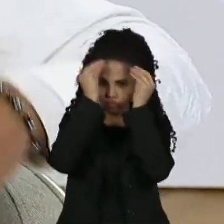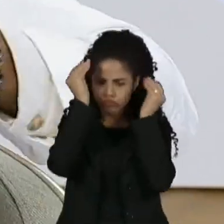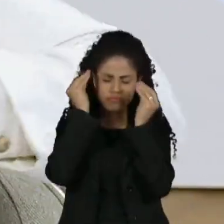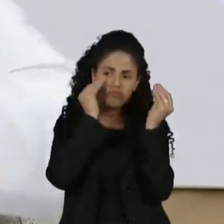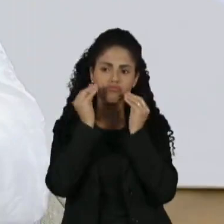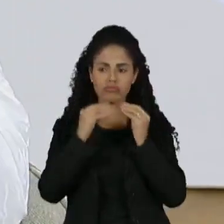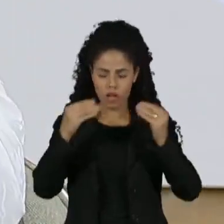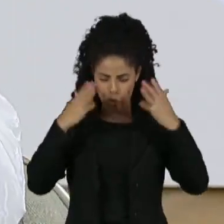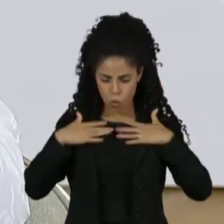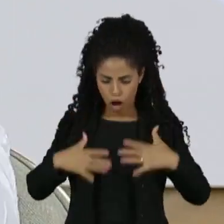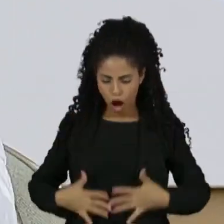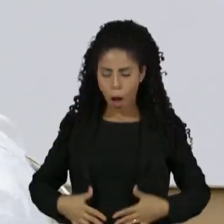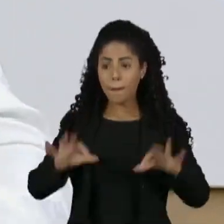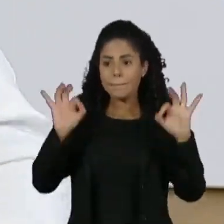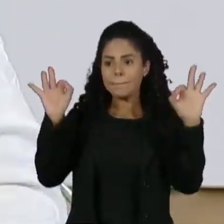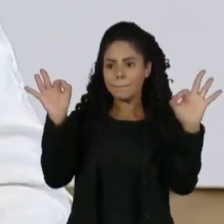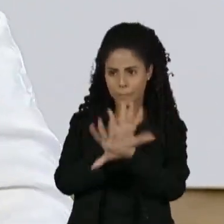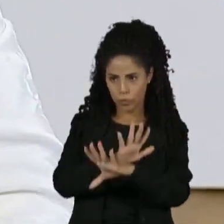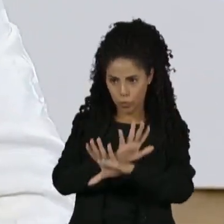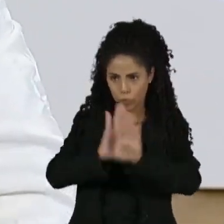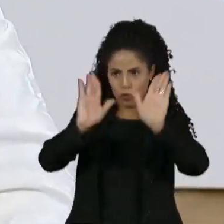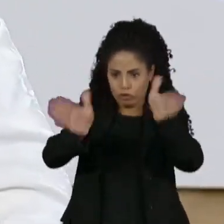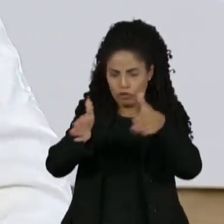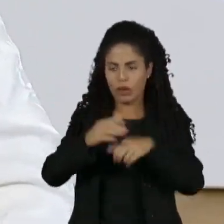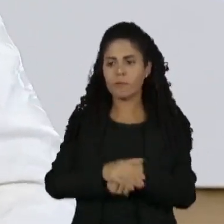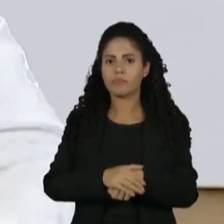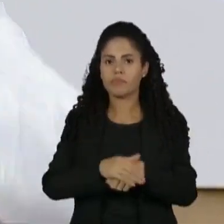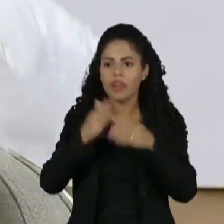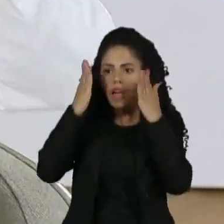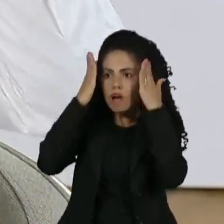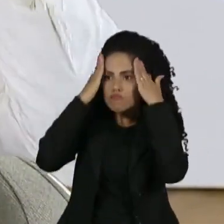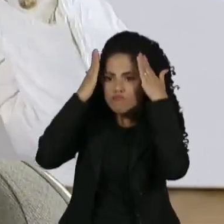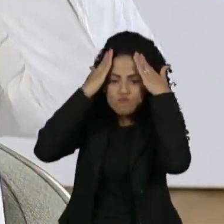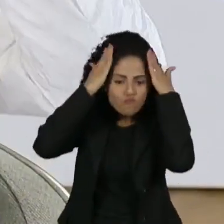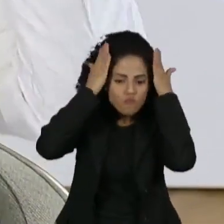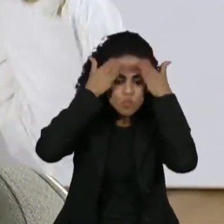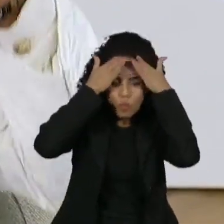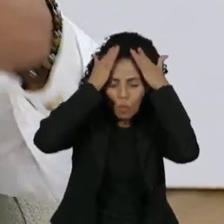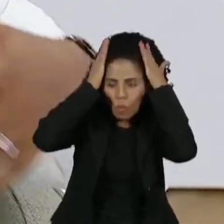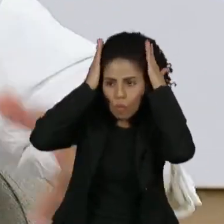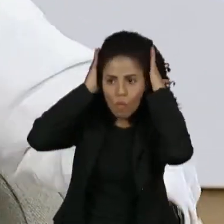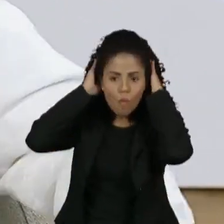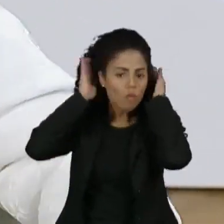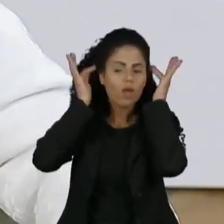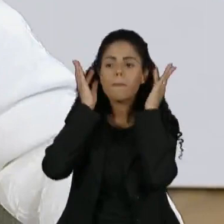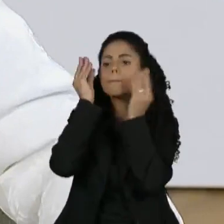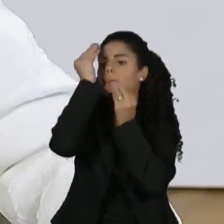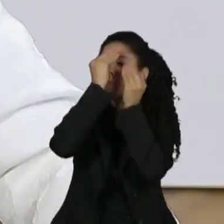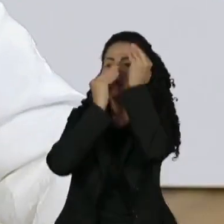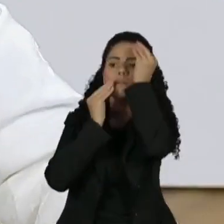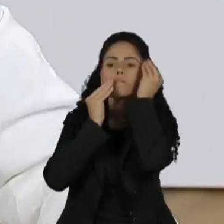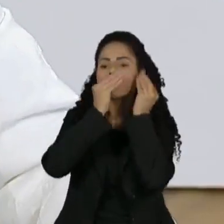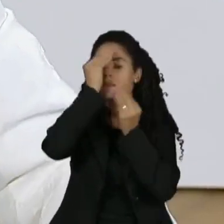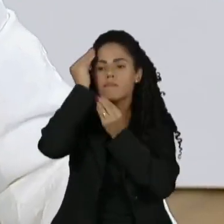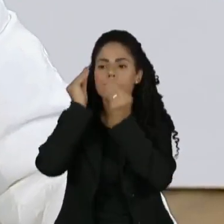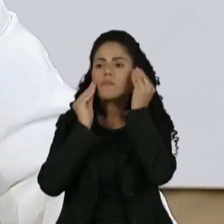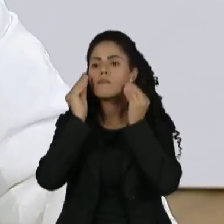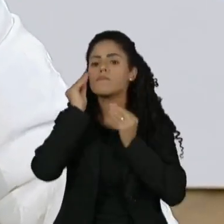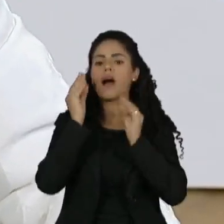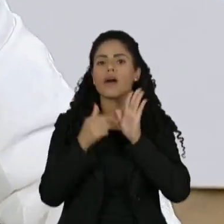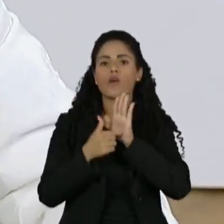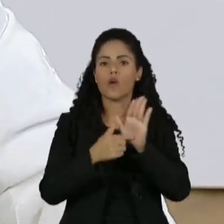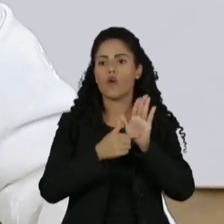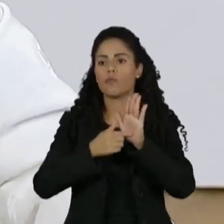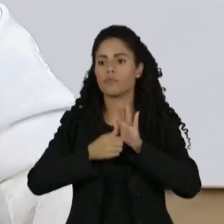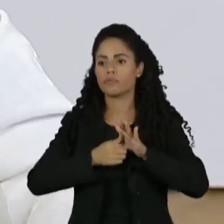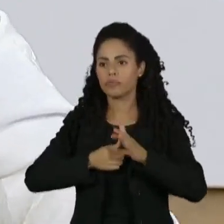a roupa que eu ia fazer a cena final né já tava com meu cabelo Mary pin já tinha feito a maquiagem eu tava colocando o o